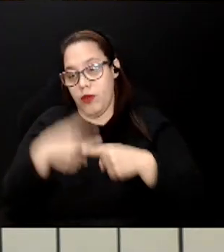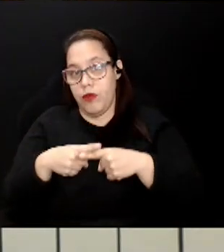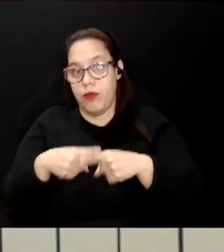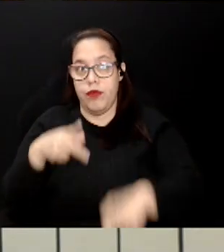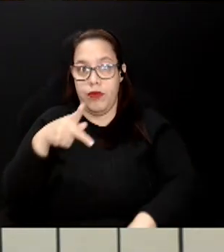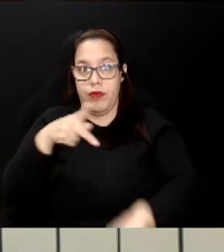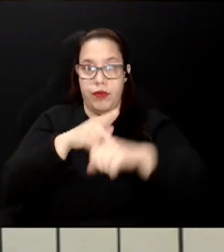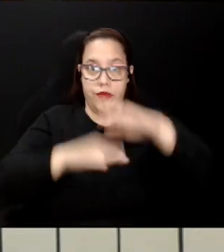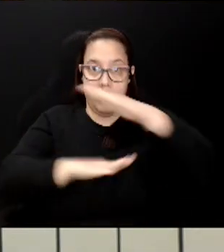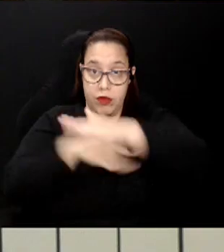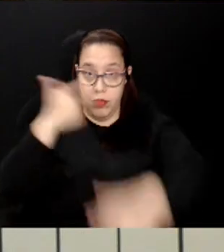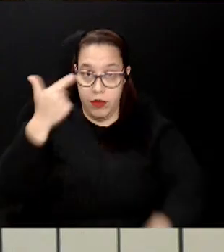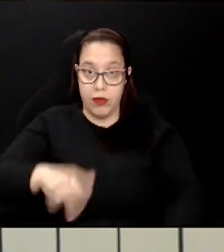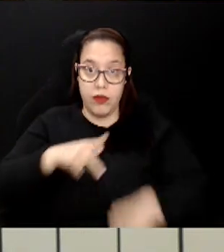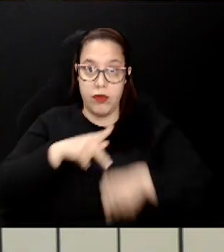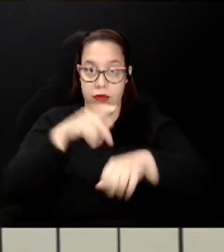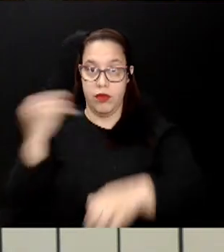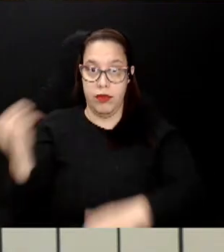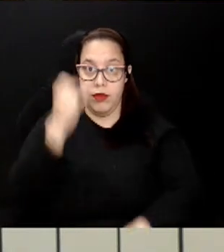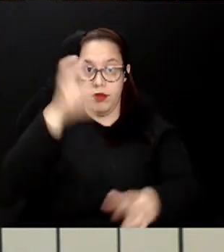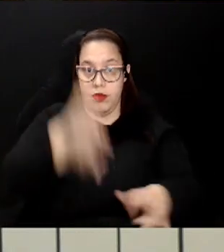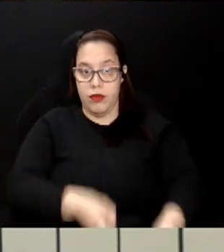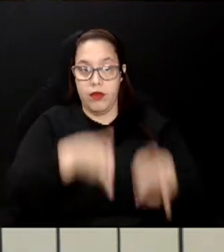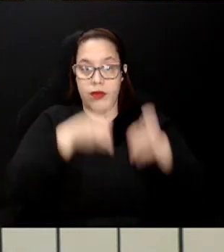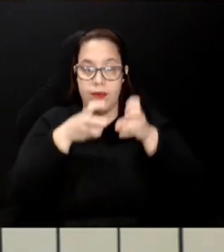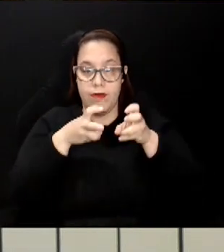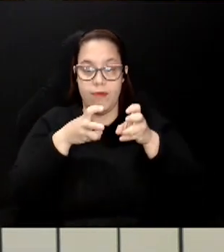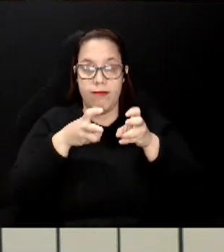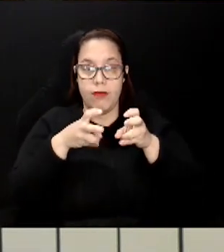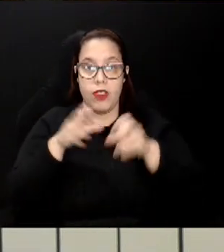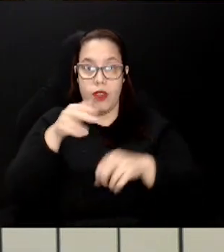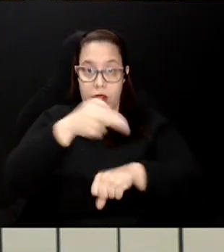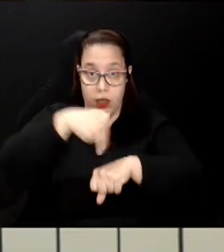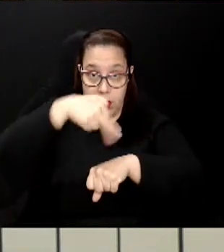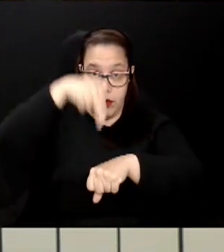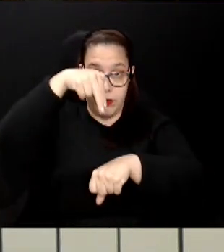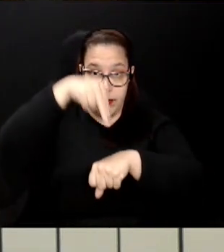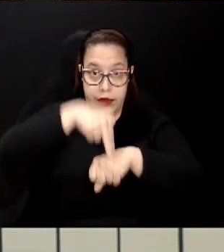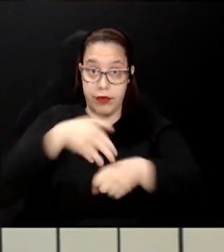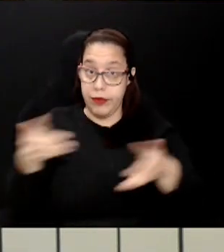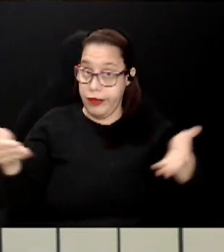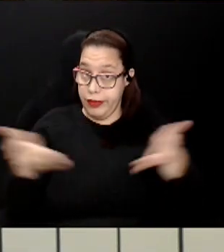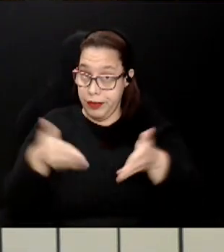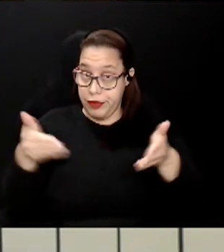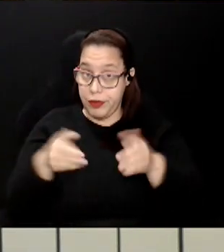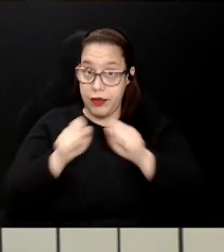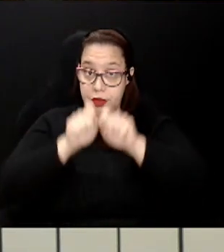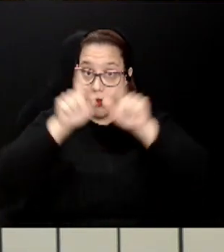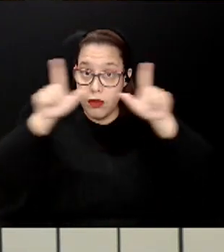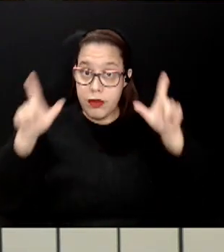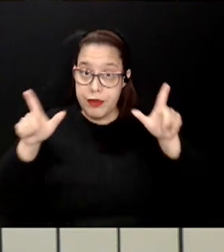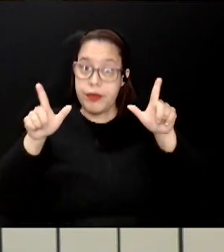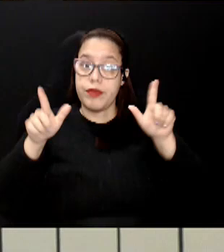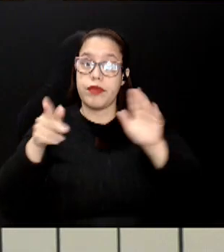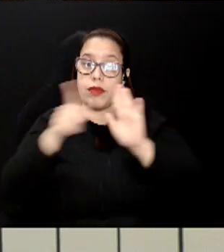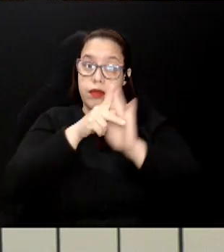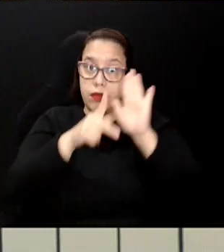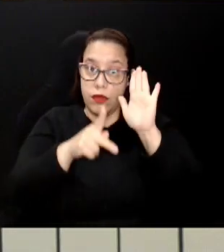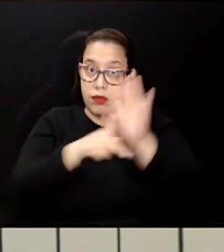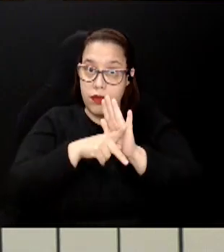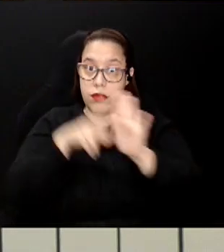um importante reconhecimento nacional. Desta vez, o destaque veio por um projeto que fortalece